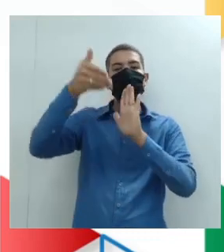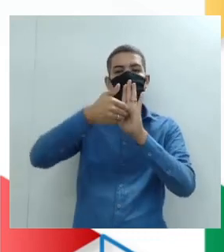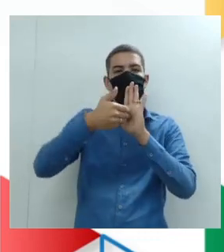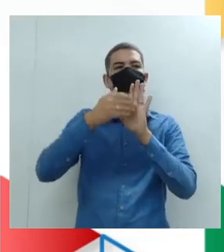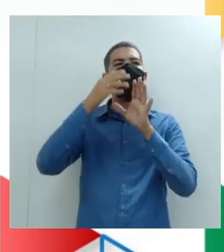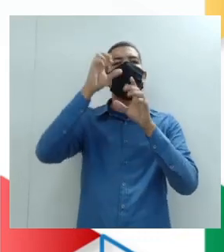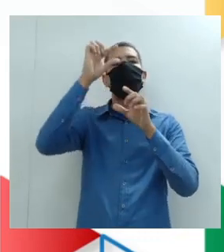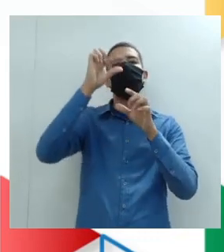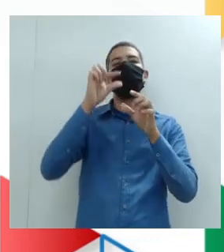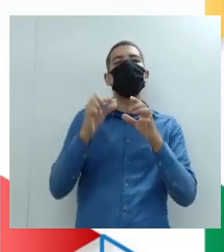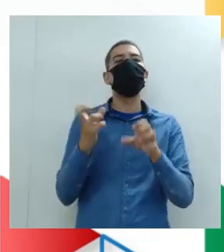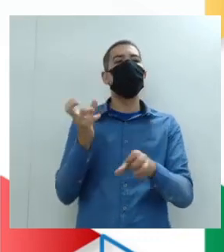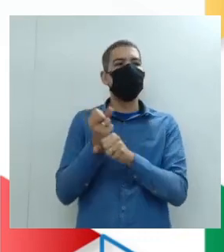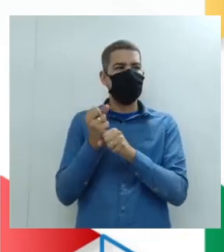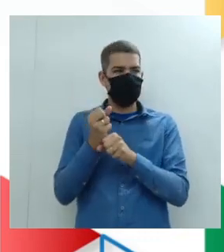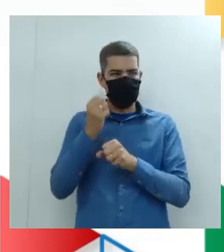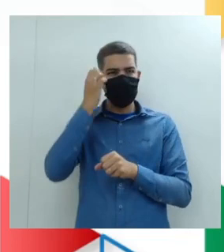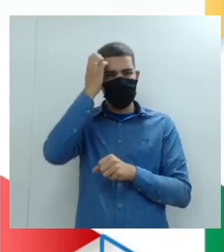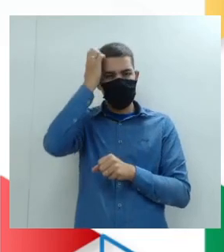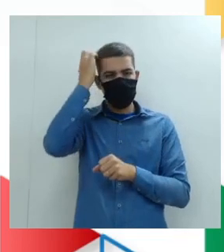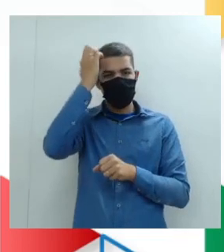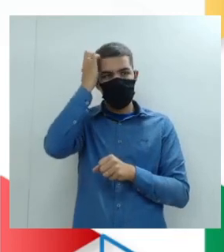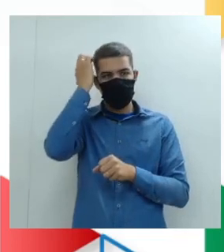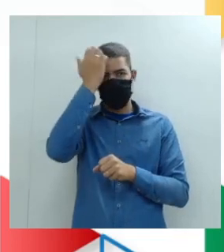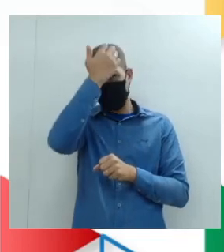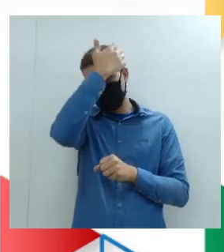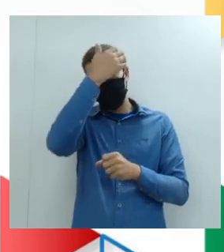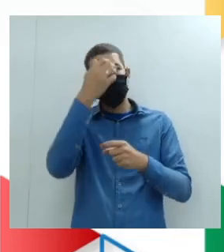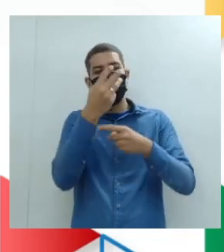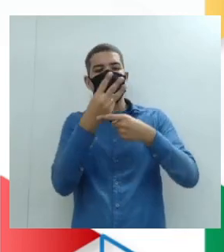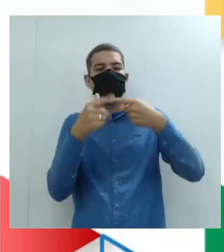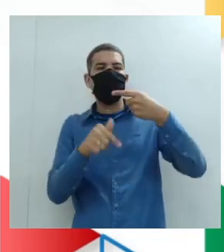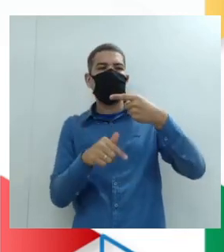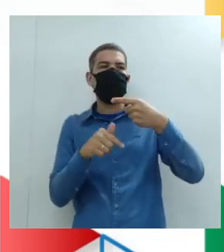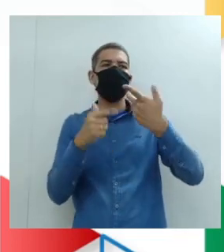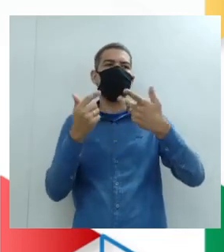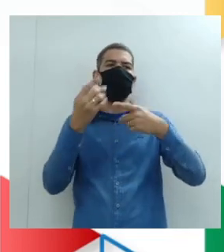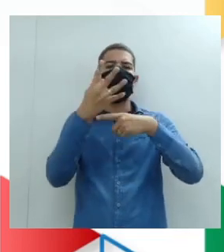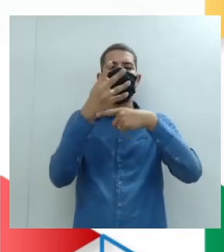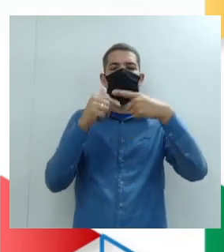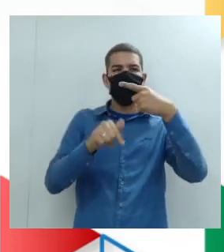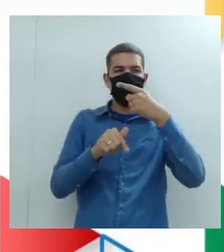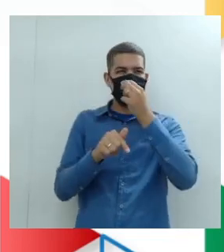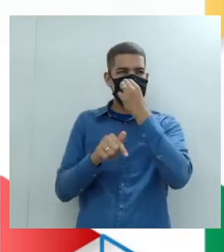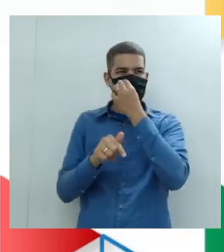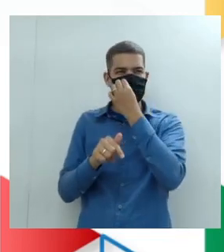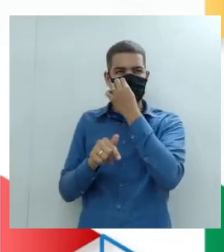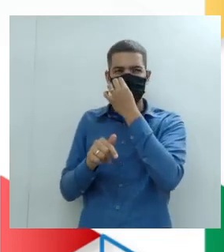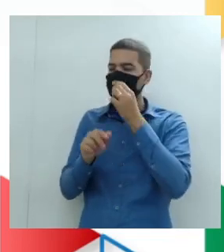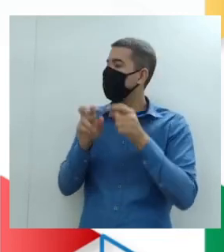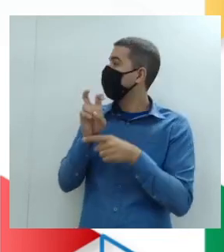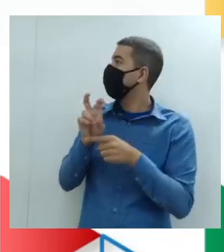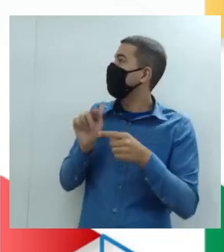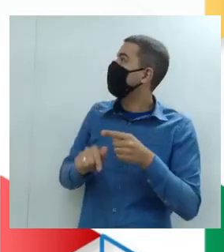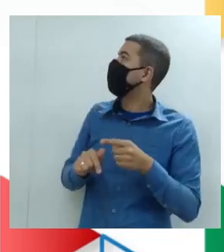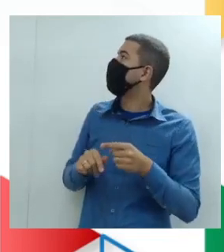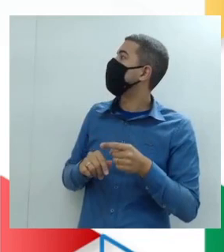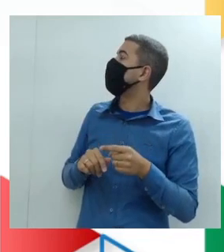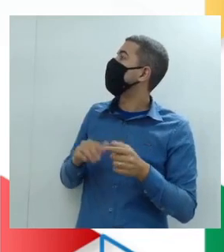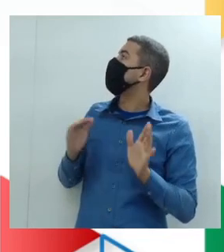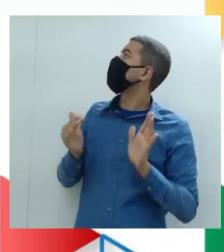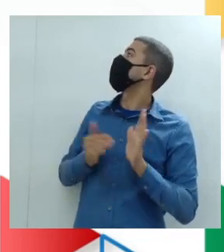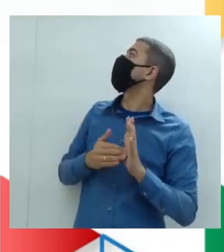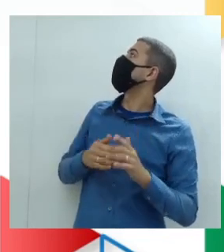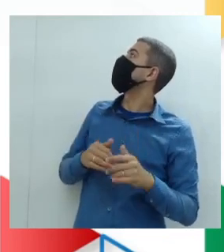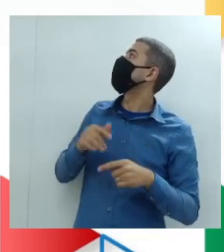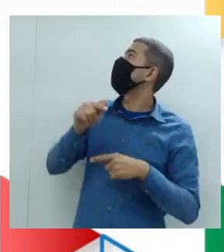e 2 é o que está completo de carga. 3 sobre 7, depois eu vou para 4 sobre 7, 5 sobre 7, e